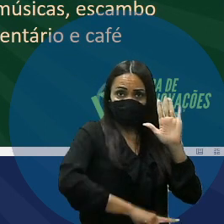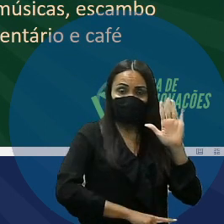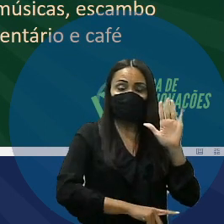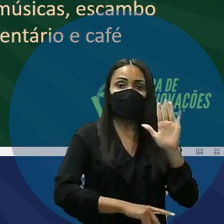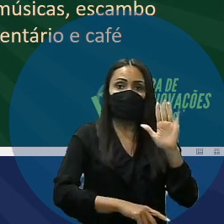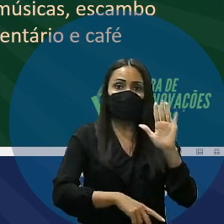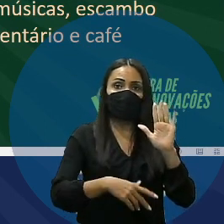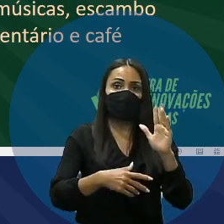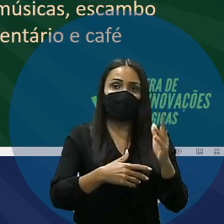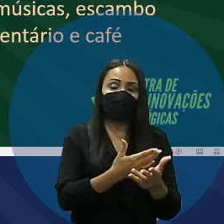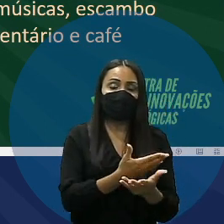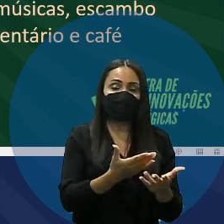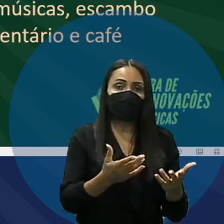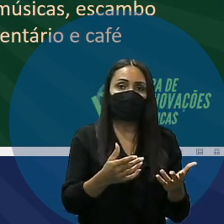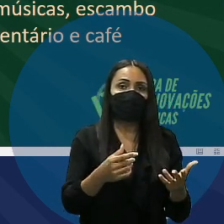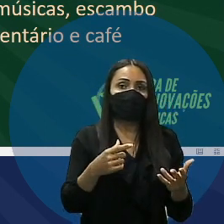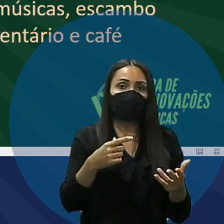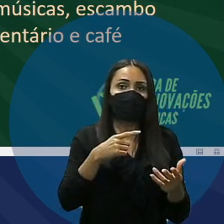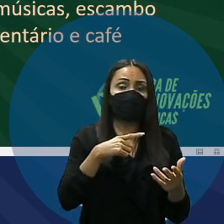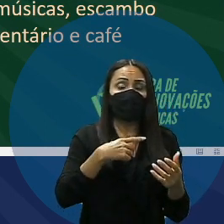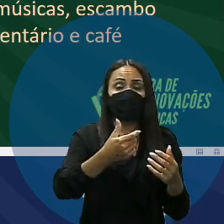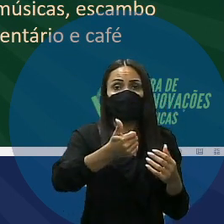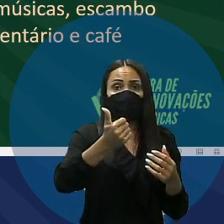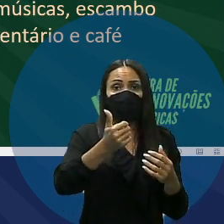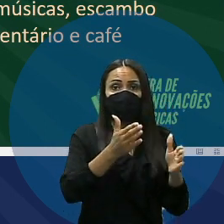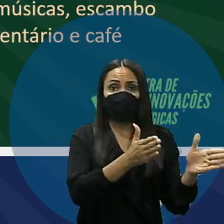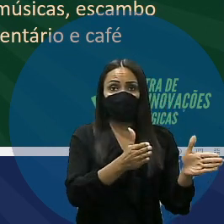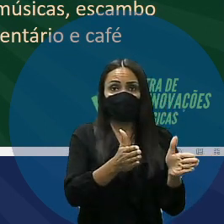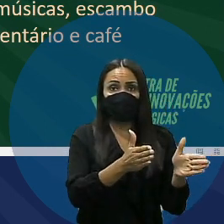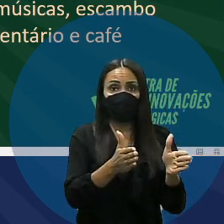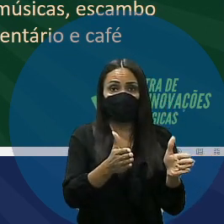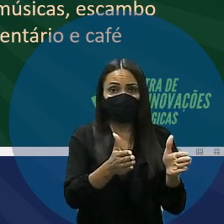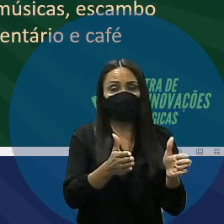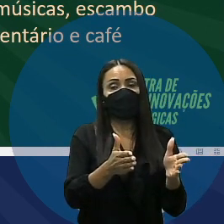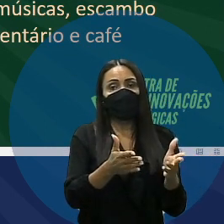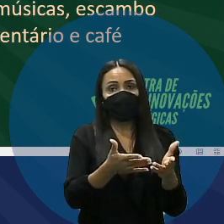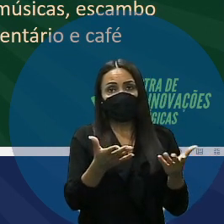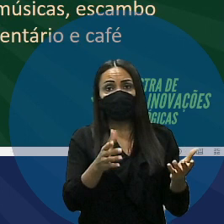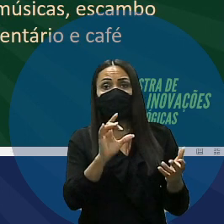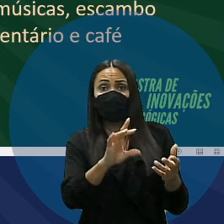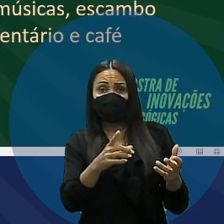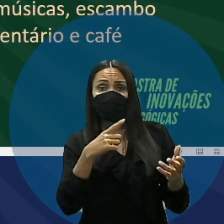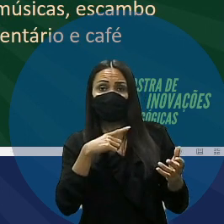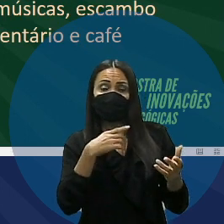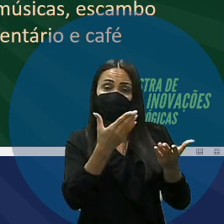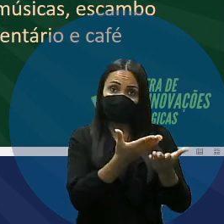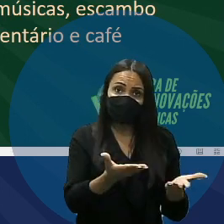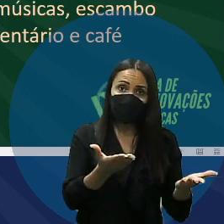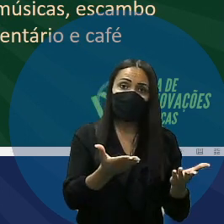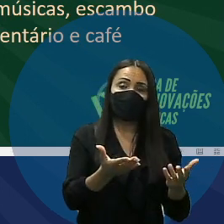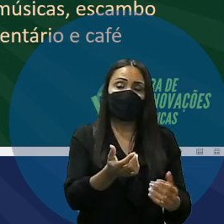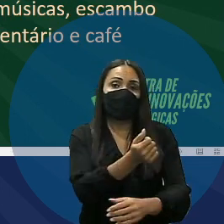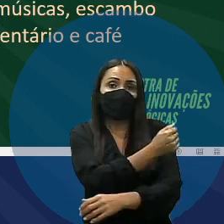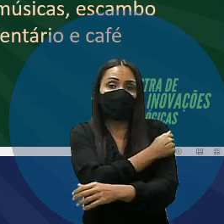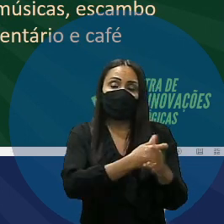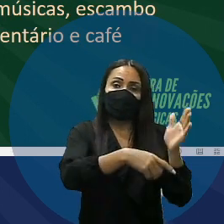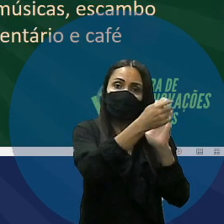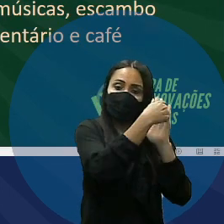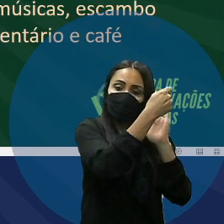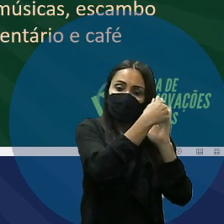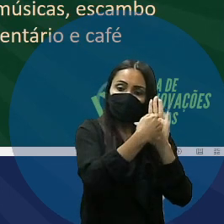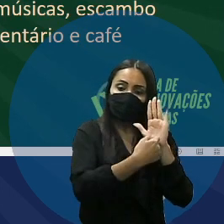como uma ação, porque no primeiro momento que eu tinha era isso em mão, né? Posso pedir para os estudantes escreverem,